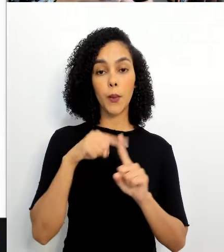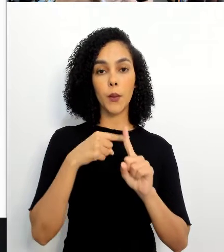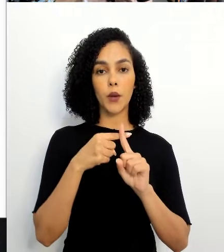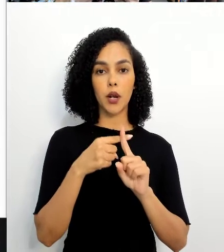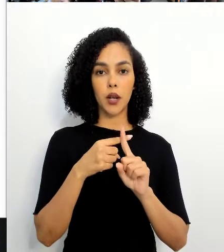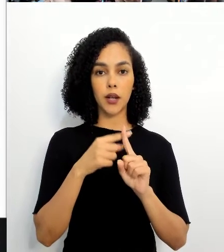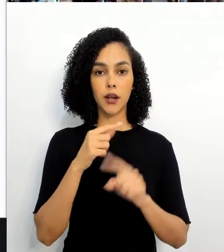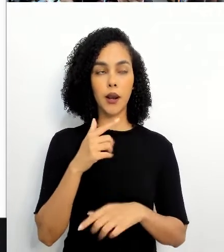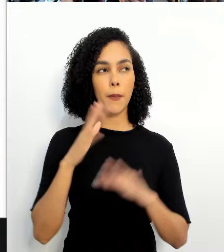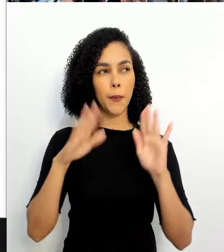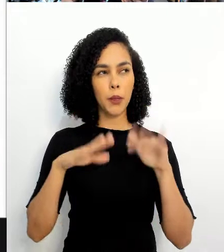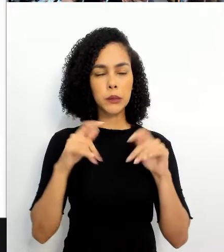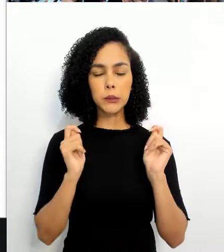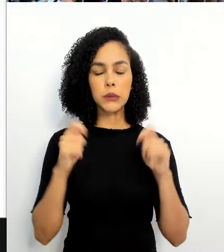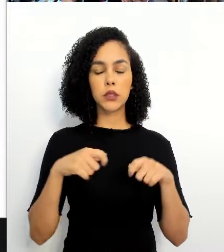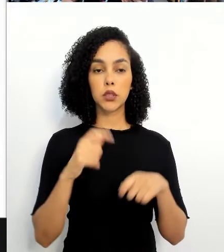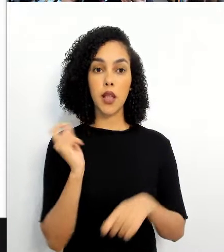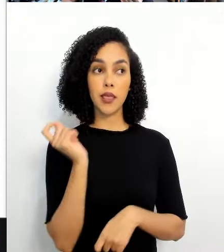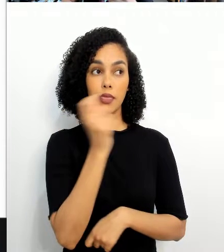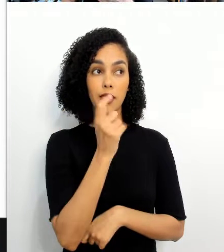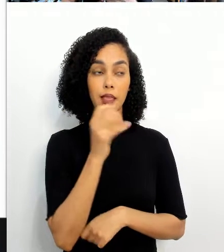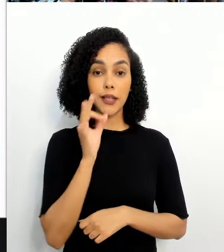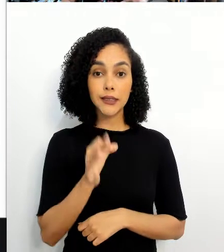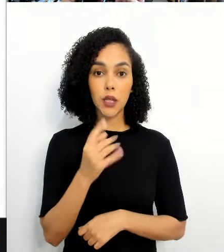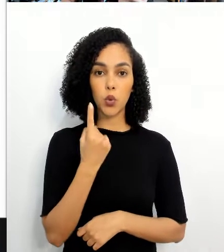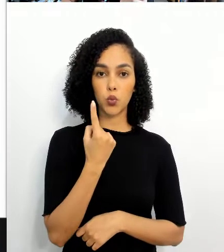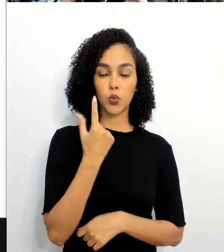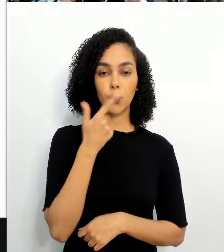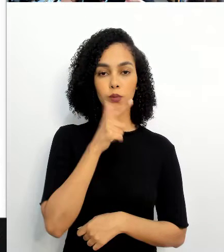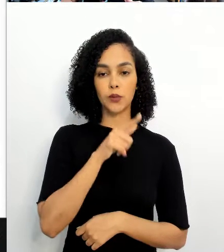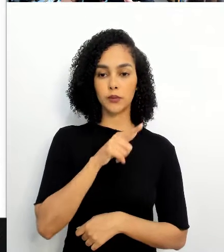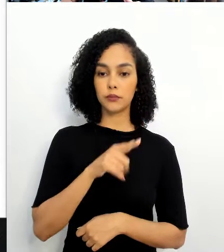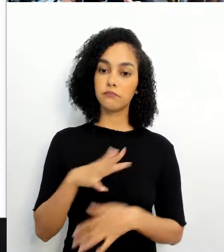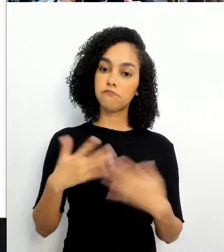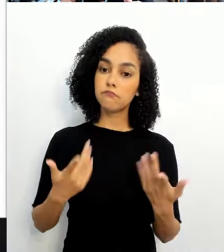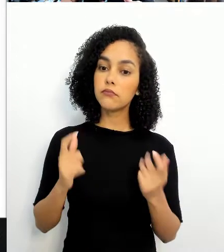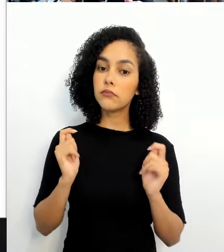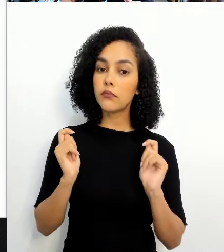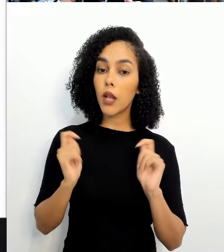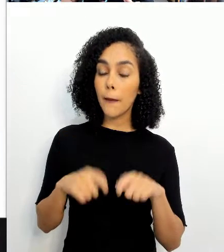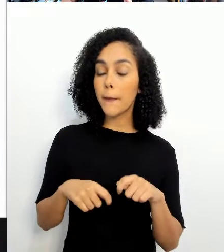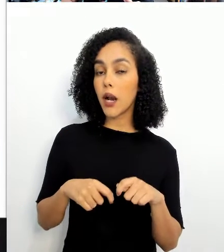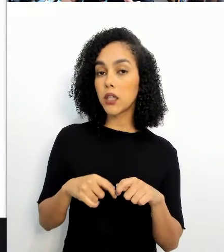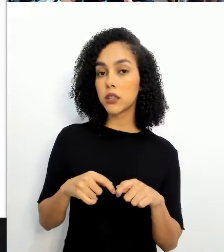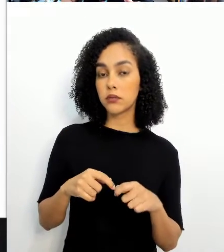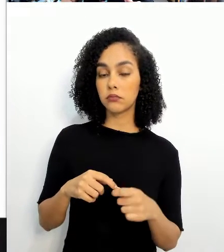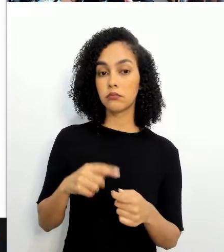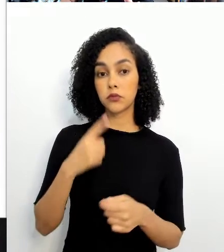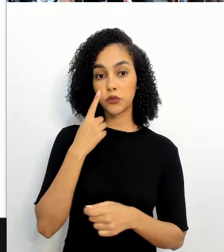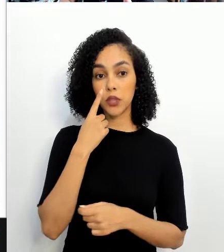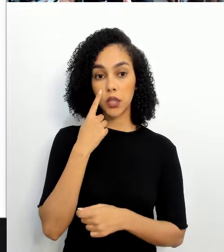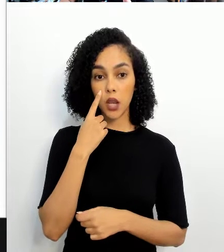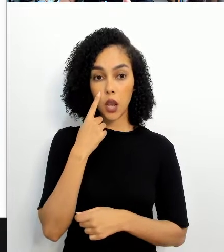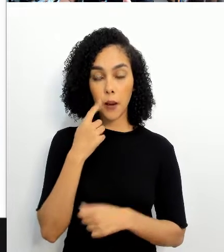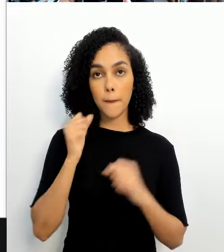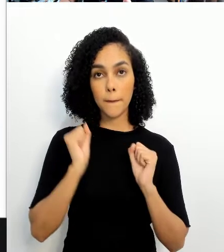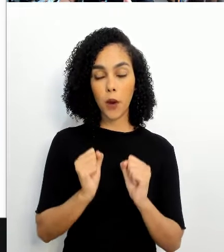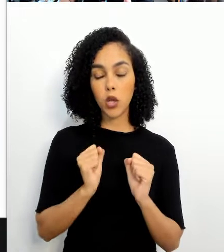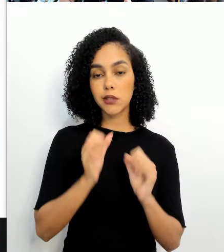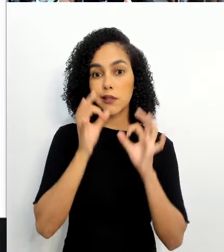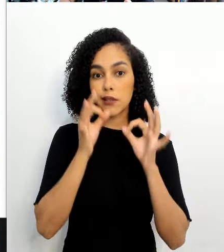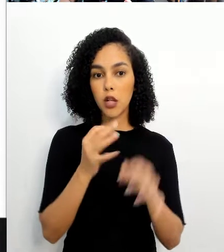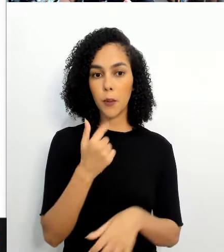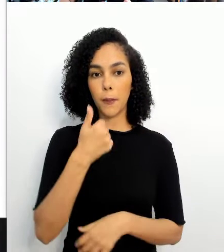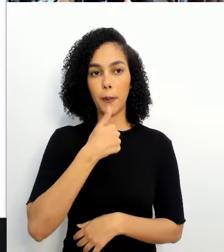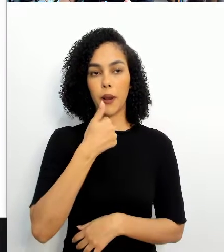um. Agora, para ele acertar um, aí vem um bocado de casos possíveis. Ele pode acertar o primeiro,